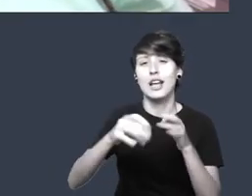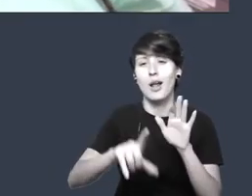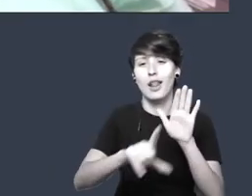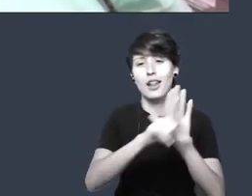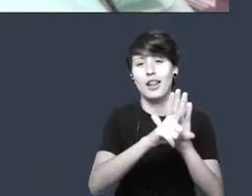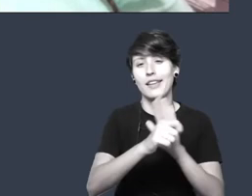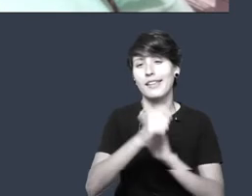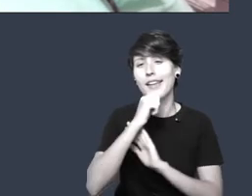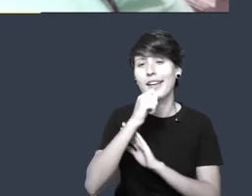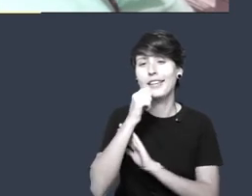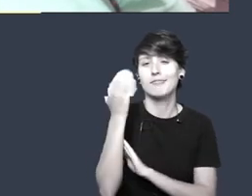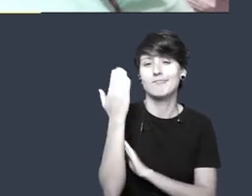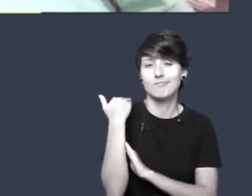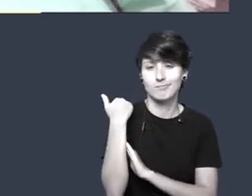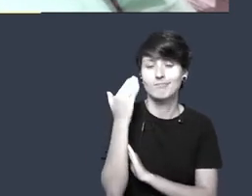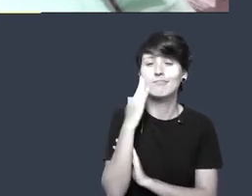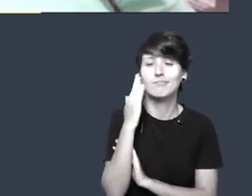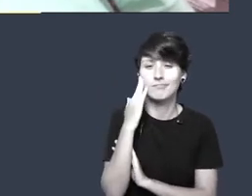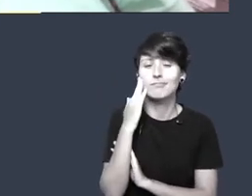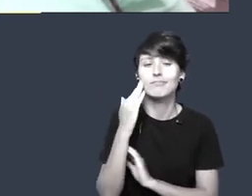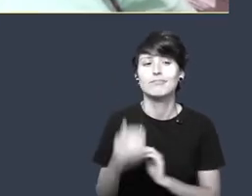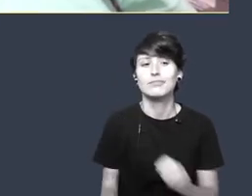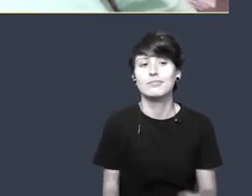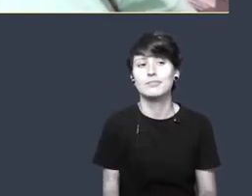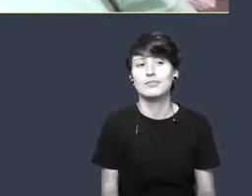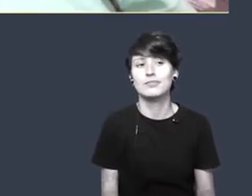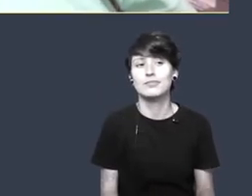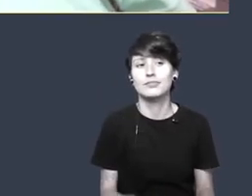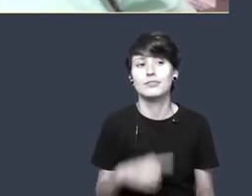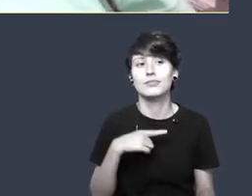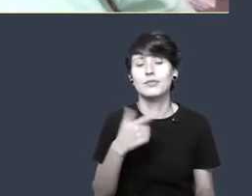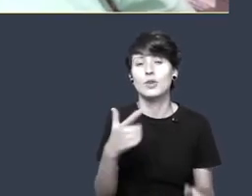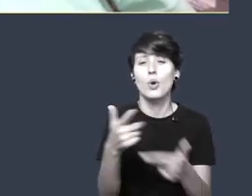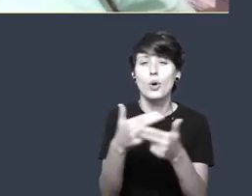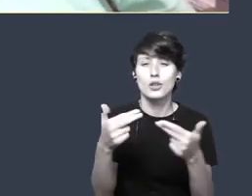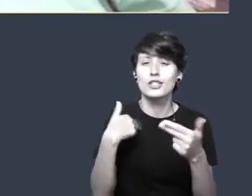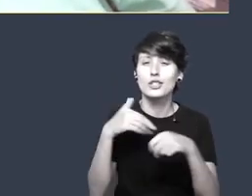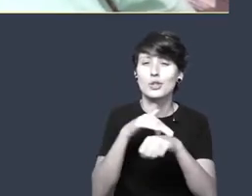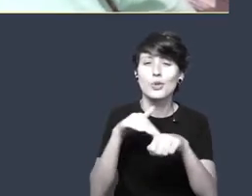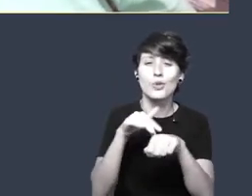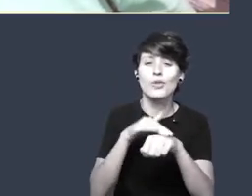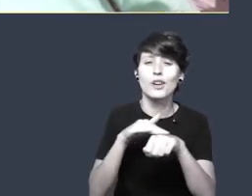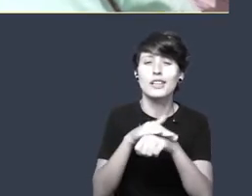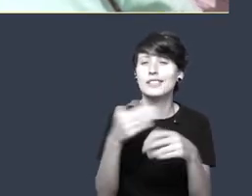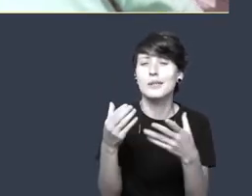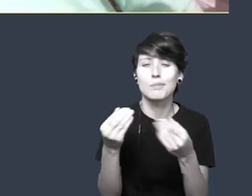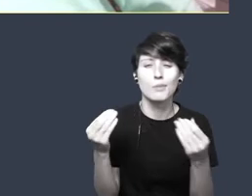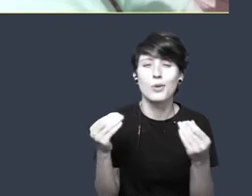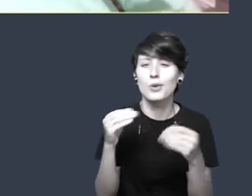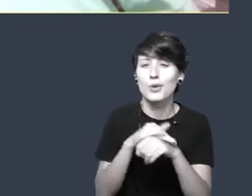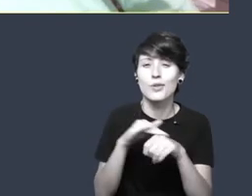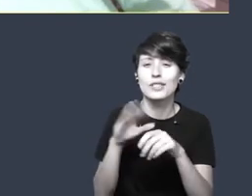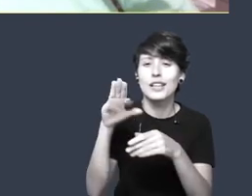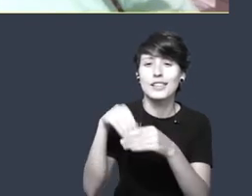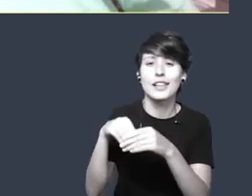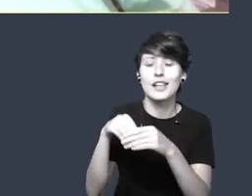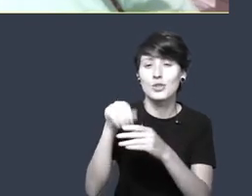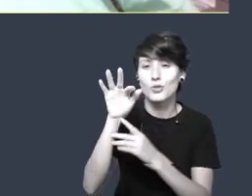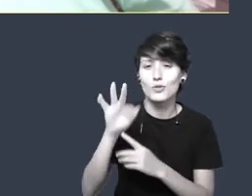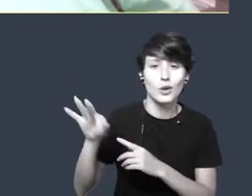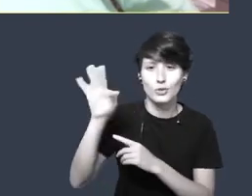atrás. Tem uma coisa que a gente conversa muito assim, quando está falando sobre isso na faculdade, é que